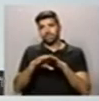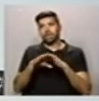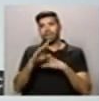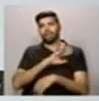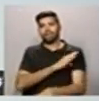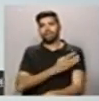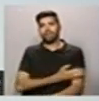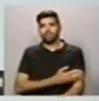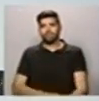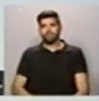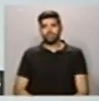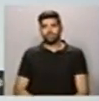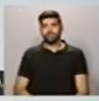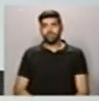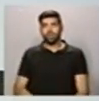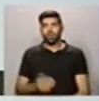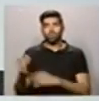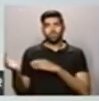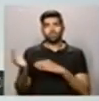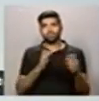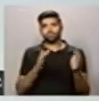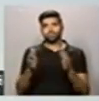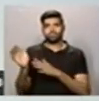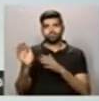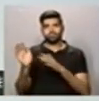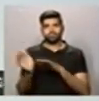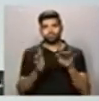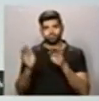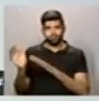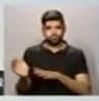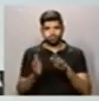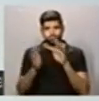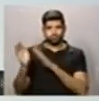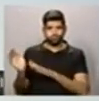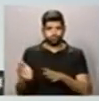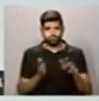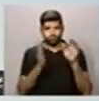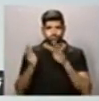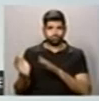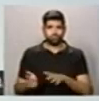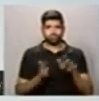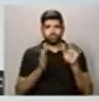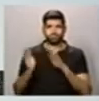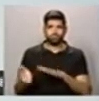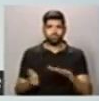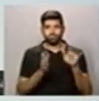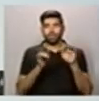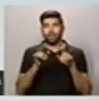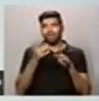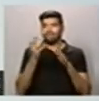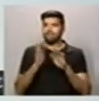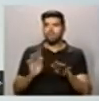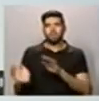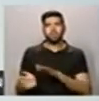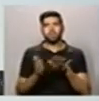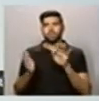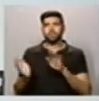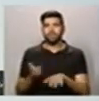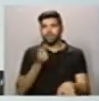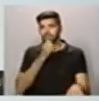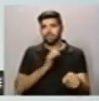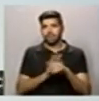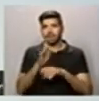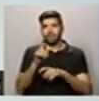para Aveiro. O vento vai soprar a predominar de sudoeste, em geral fraco, temporariamente na costa